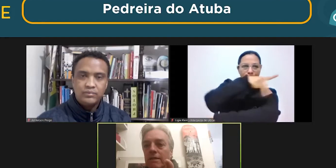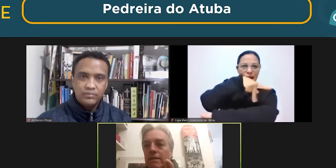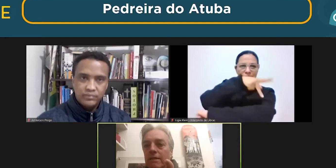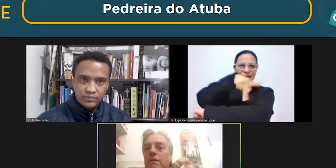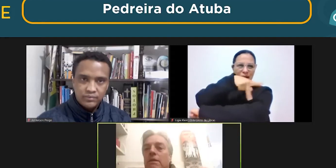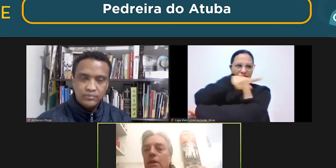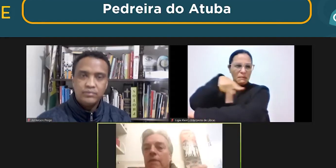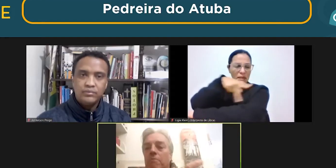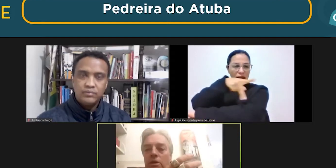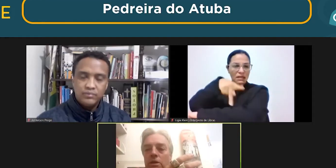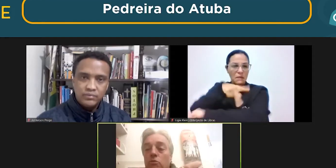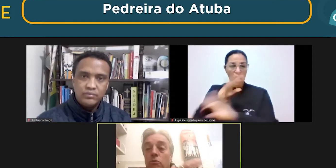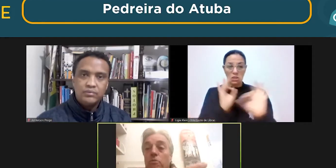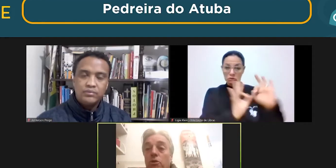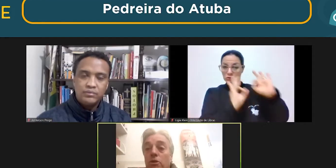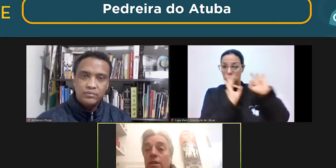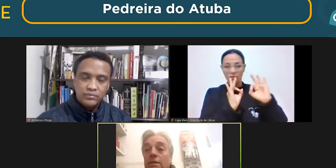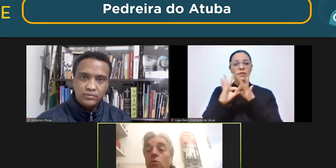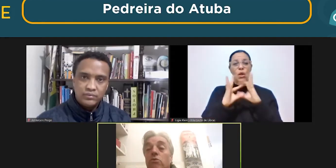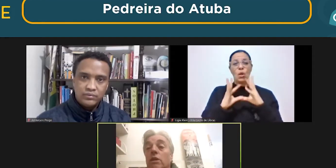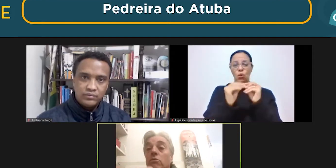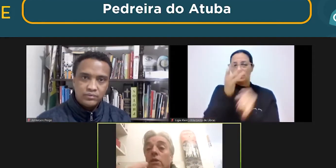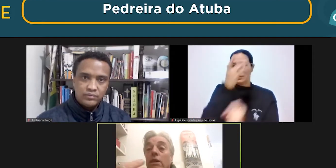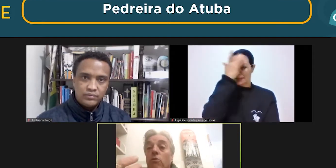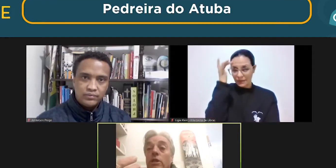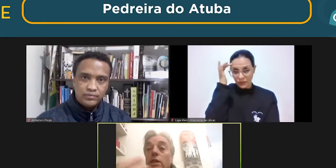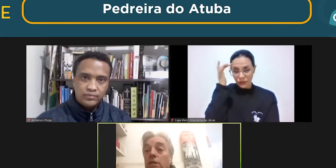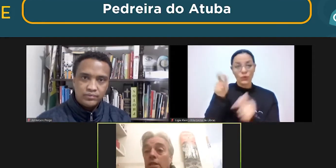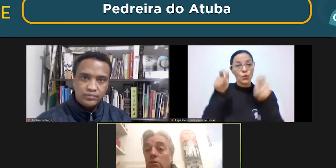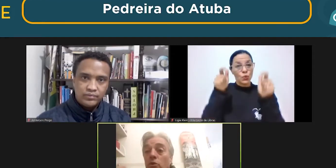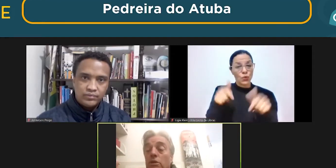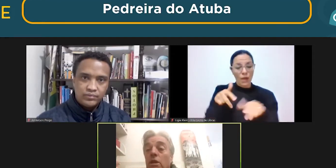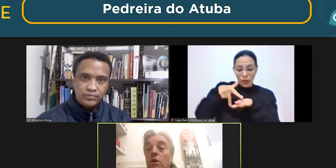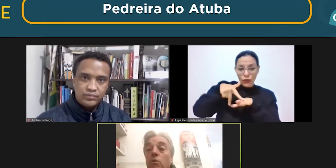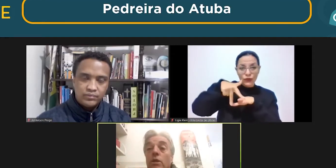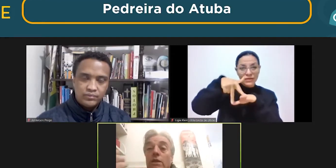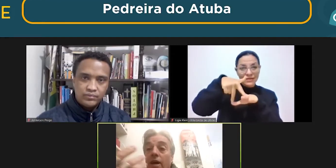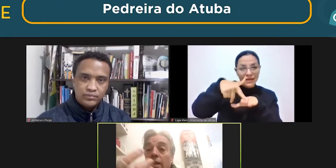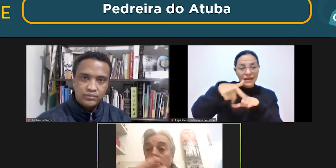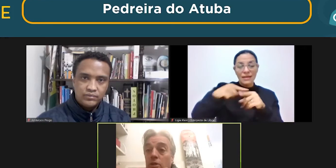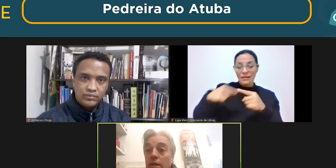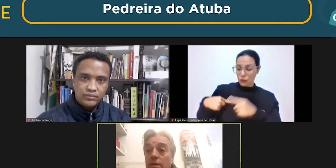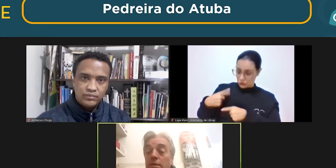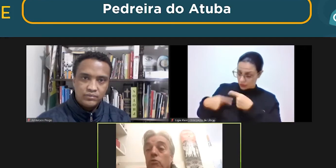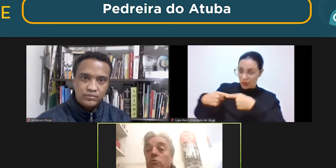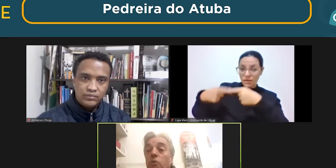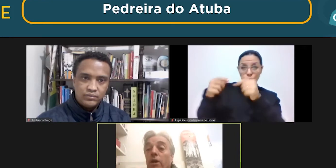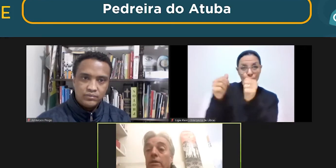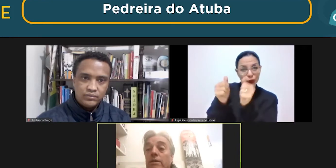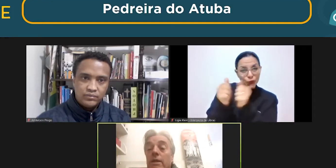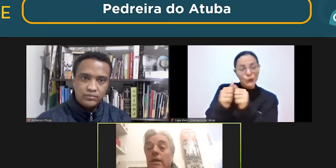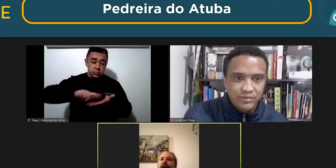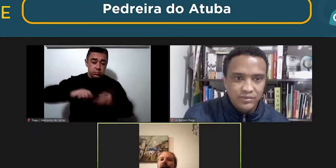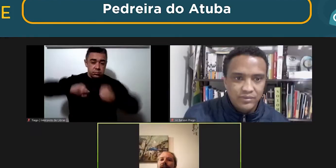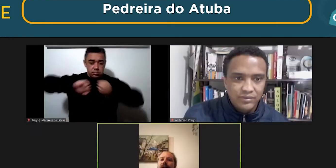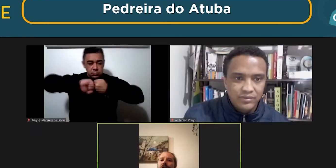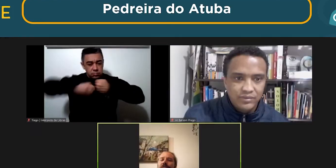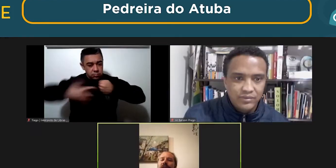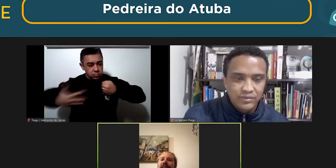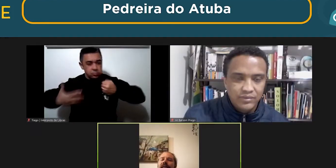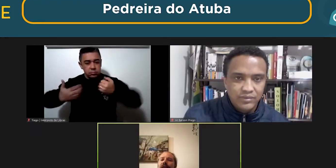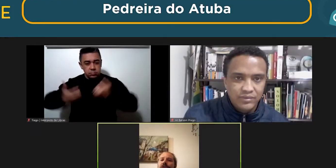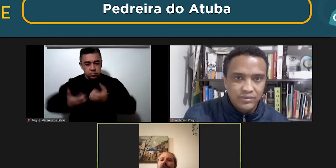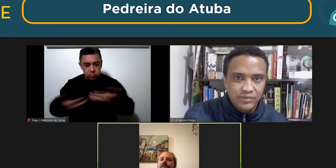praças, isso é muito importante, contexto de unir as gerações, unir as várias modalidades do esporte. Essa